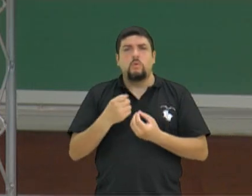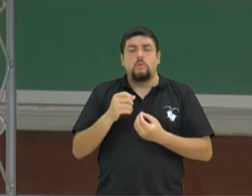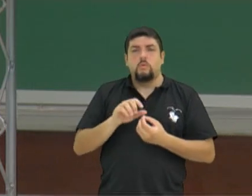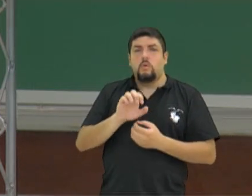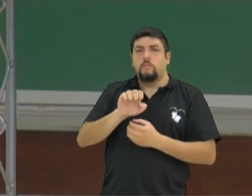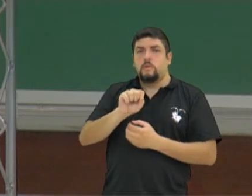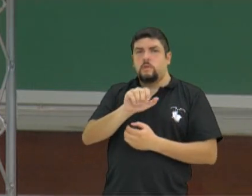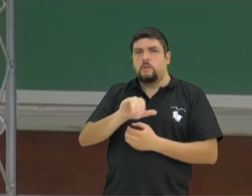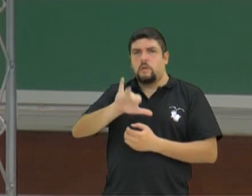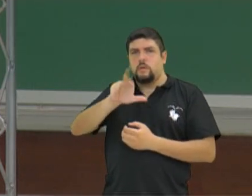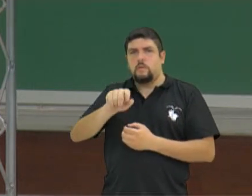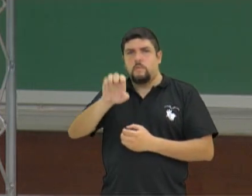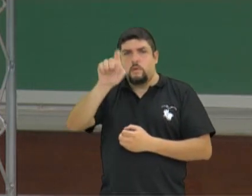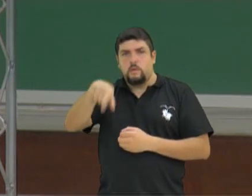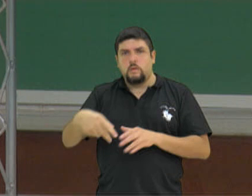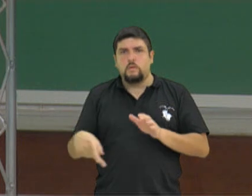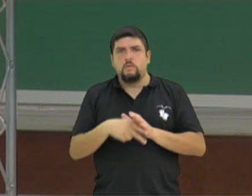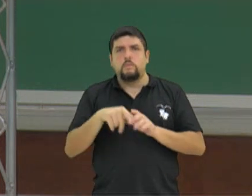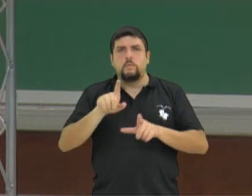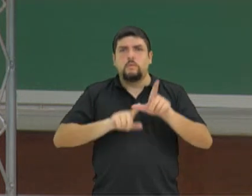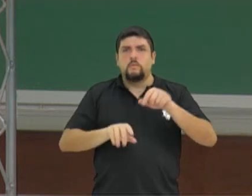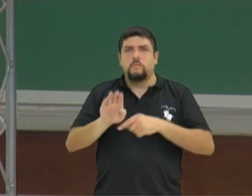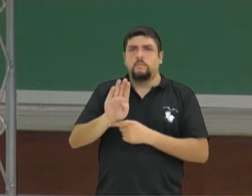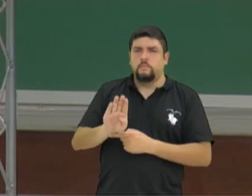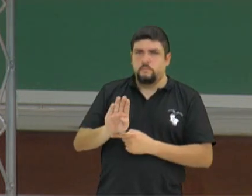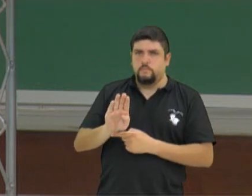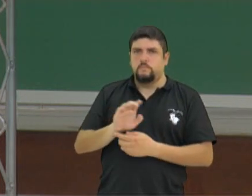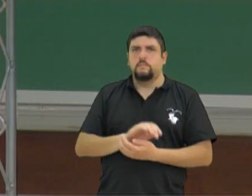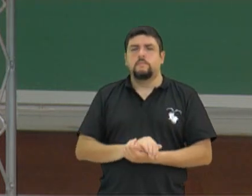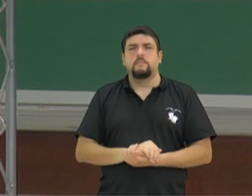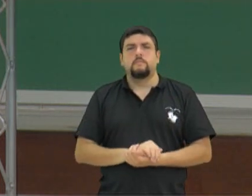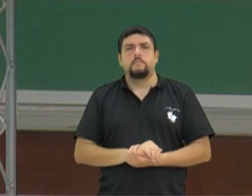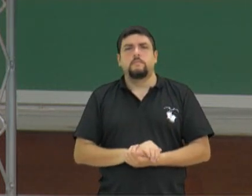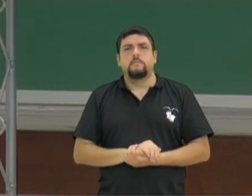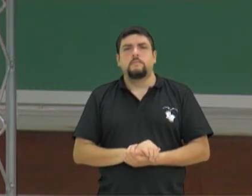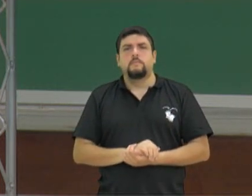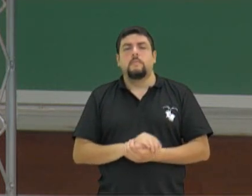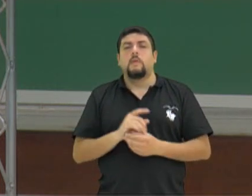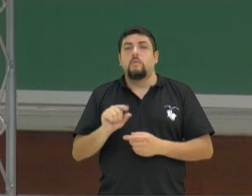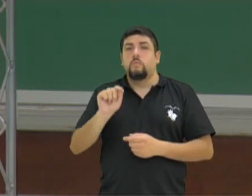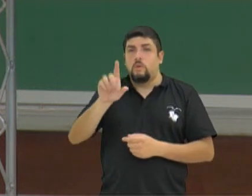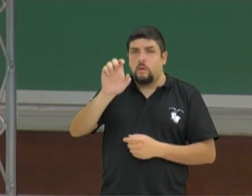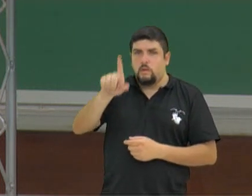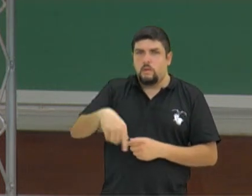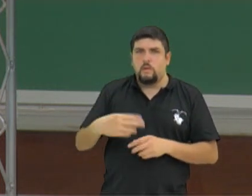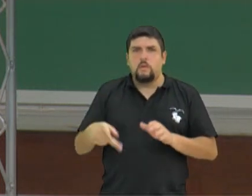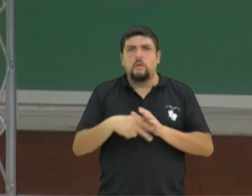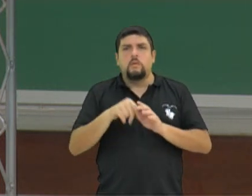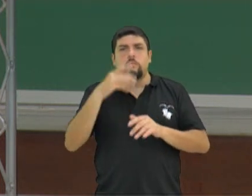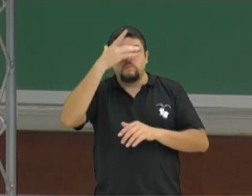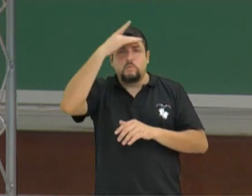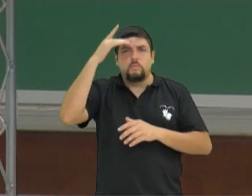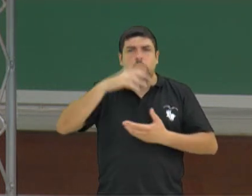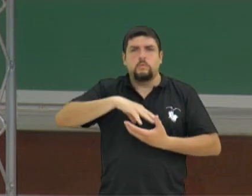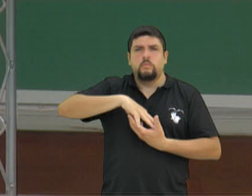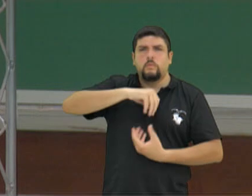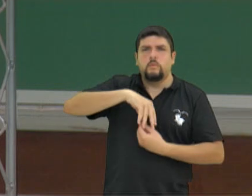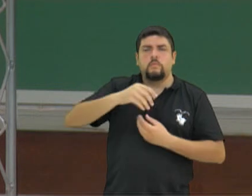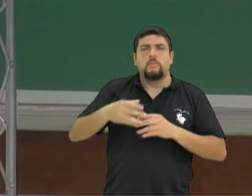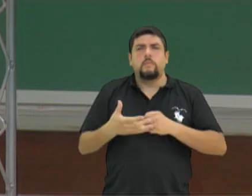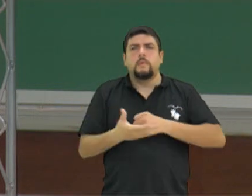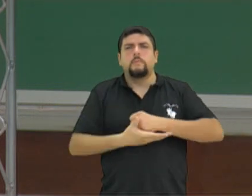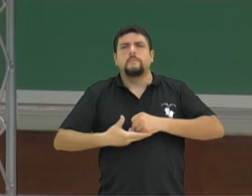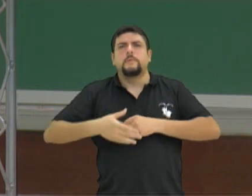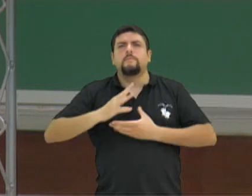esse significado proposto aqui pela letra B. Certo? Que se trata de um traço fundamental de uma pessoa ou coisa, né, a